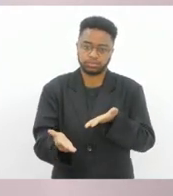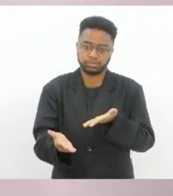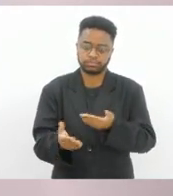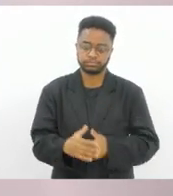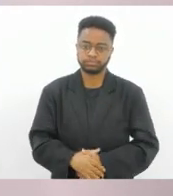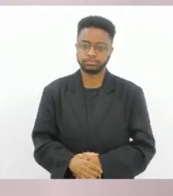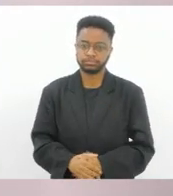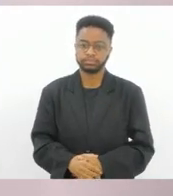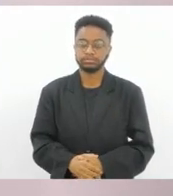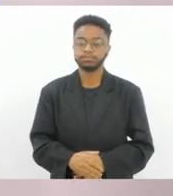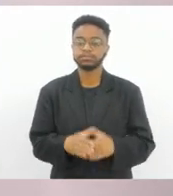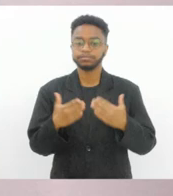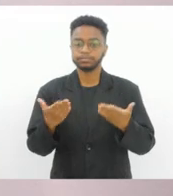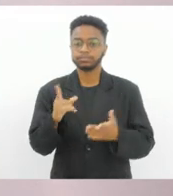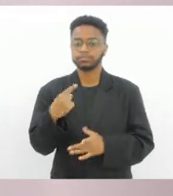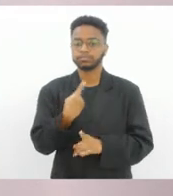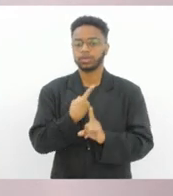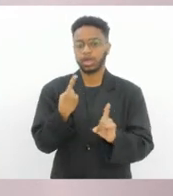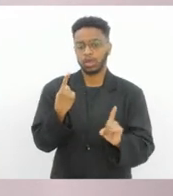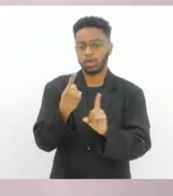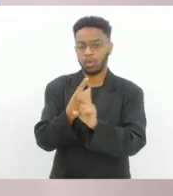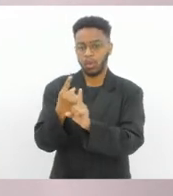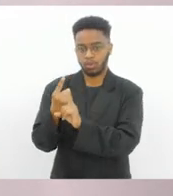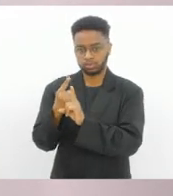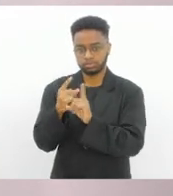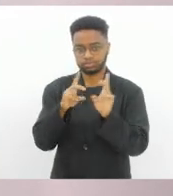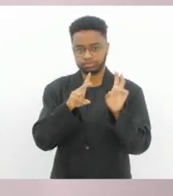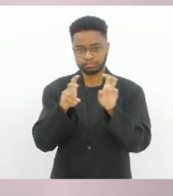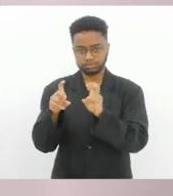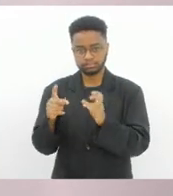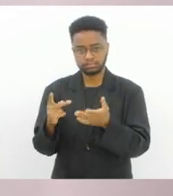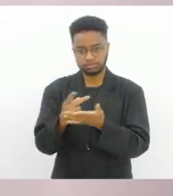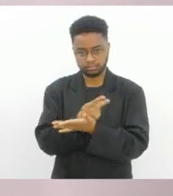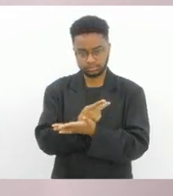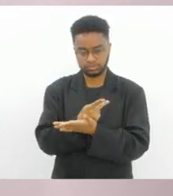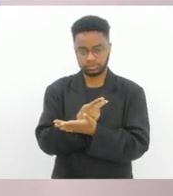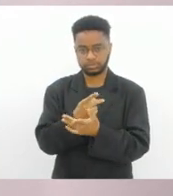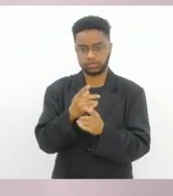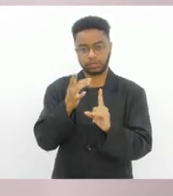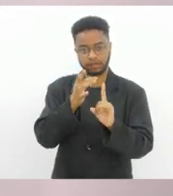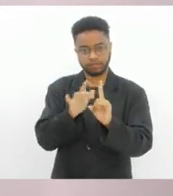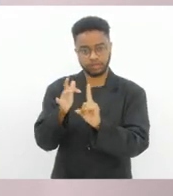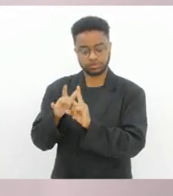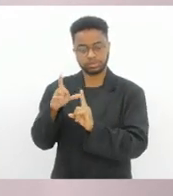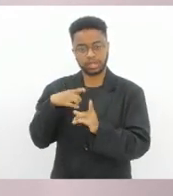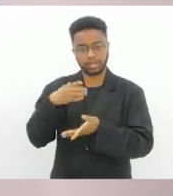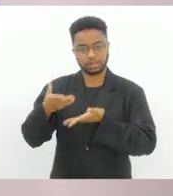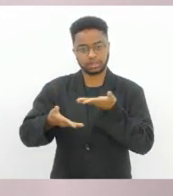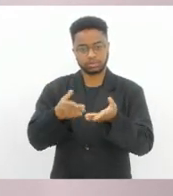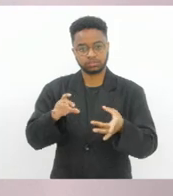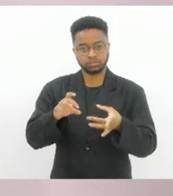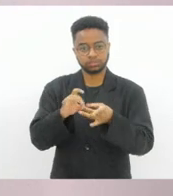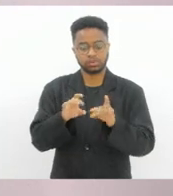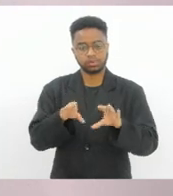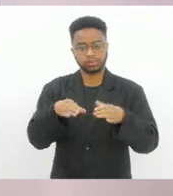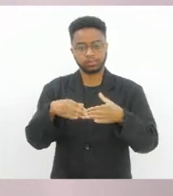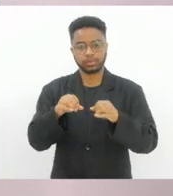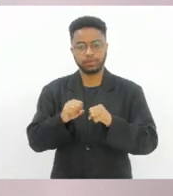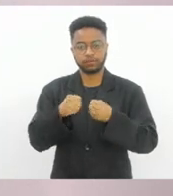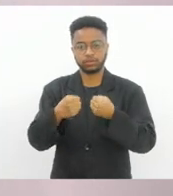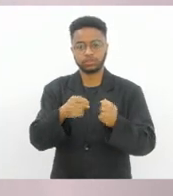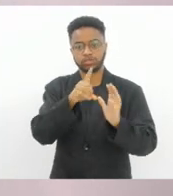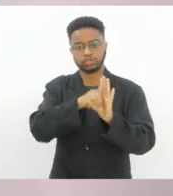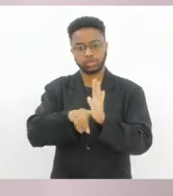a gente encontrou esses casos com as vítimas que foram atendidas pela Comissão de Defesa dos Direitos da